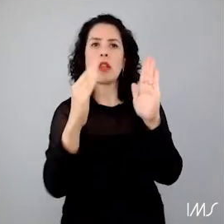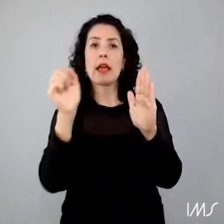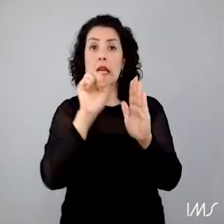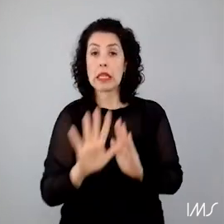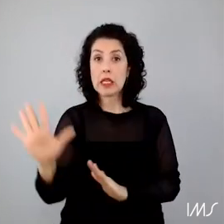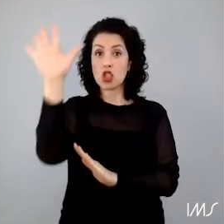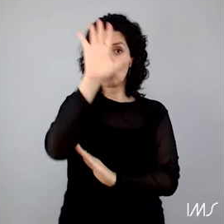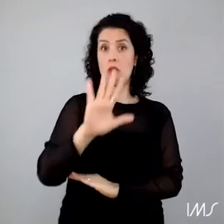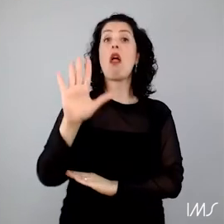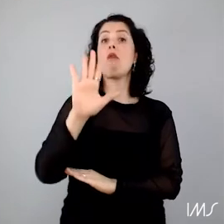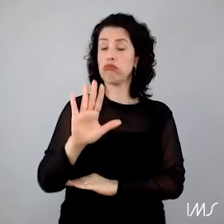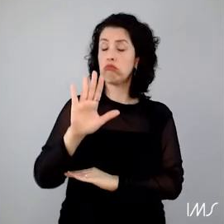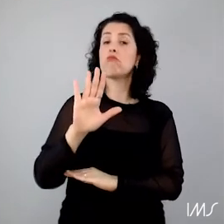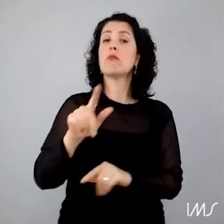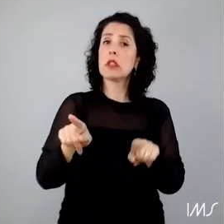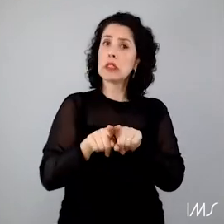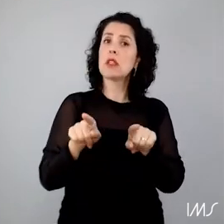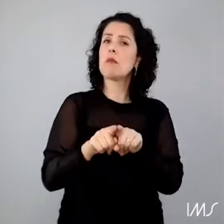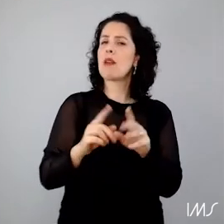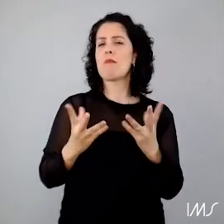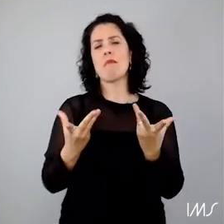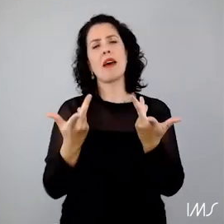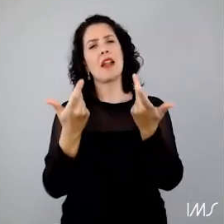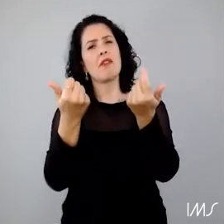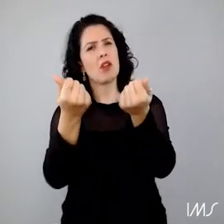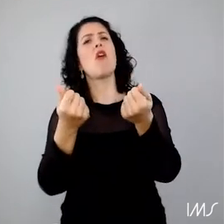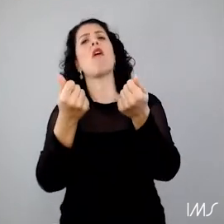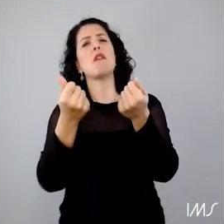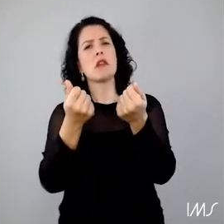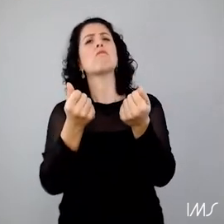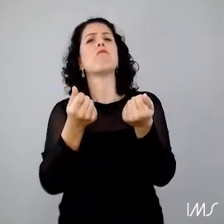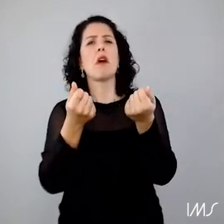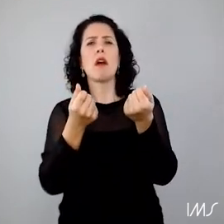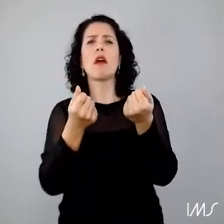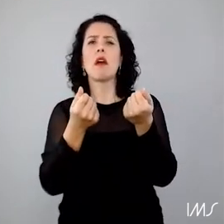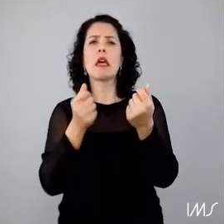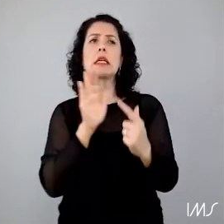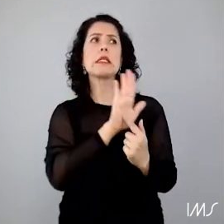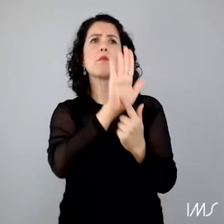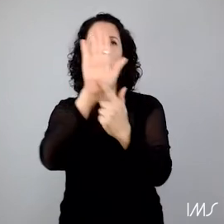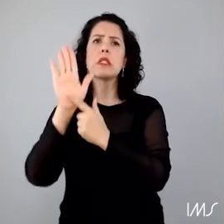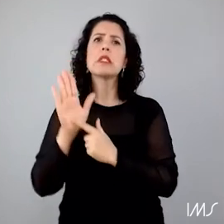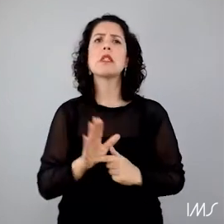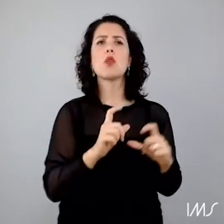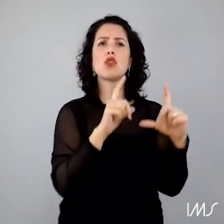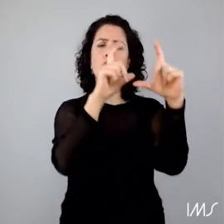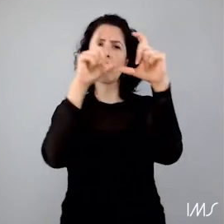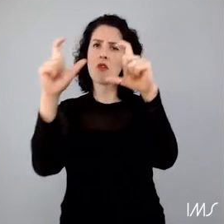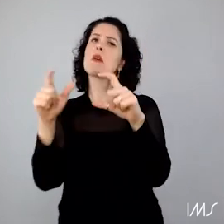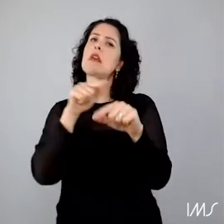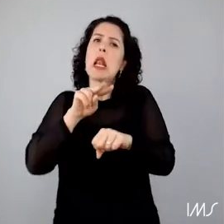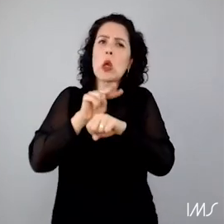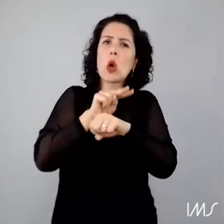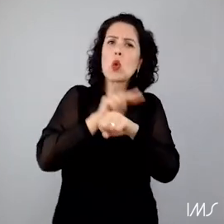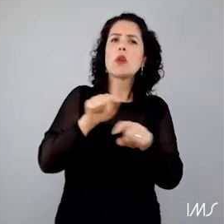centenária, e com a maravilhosa iconografia que ela preserva e que